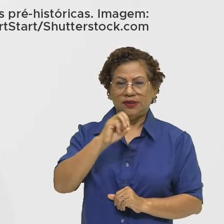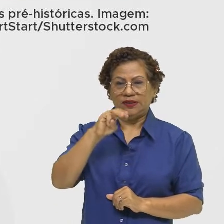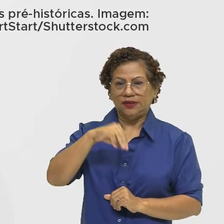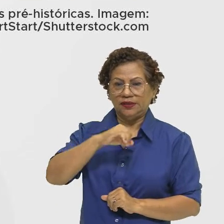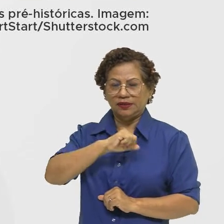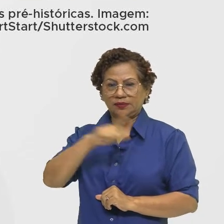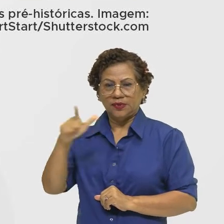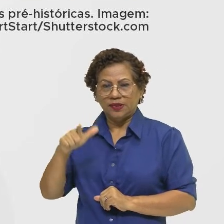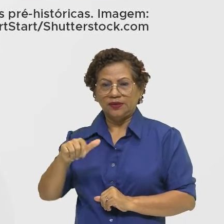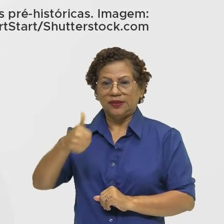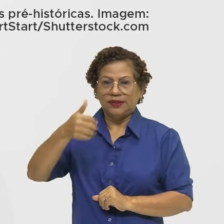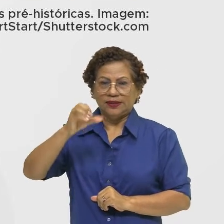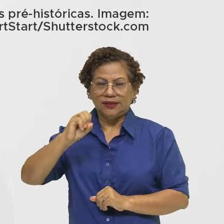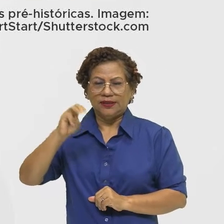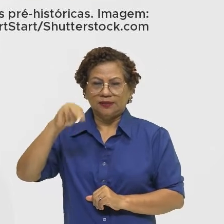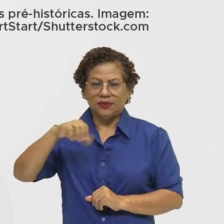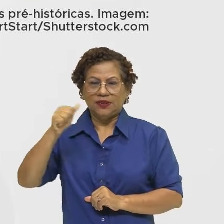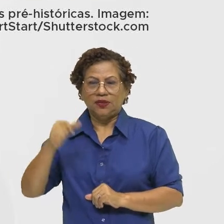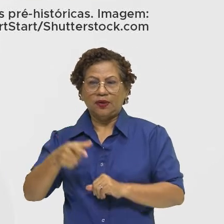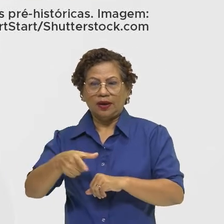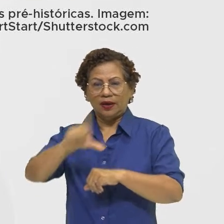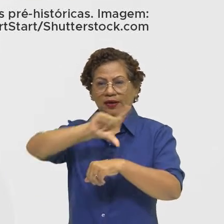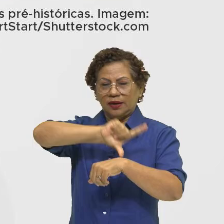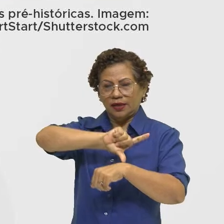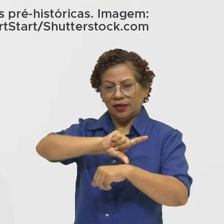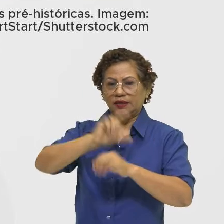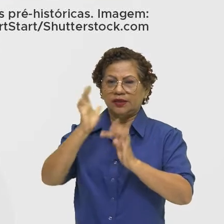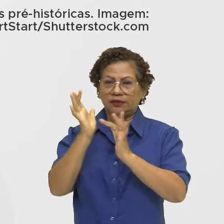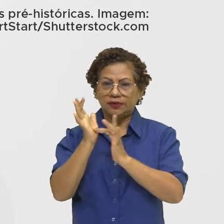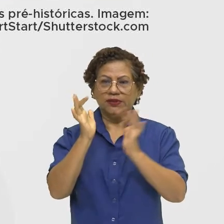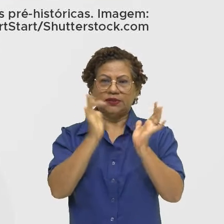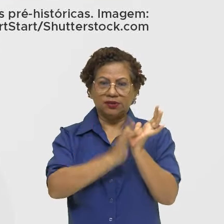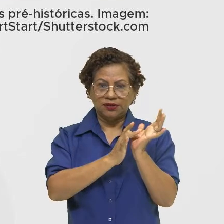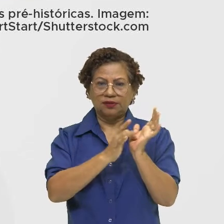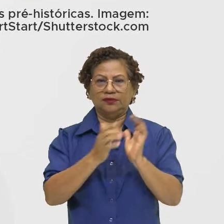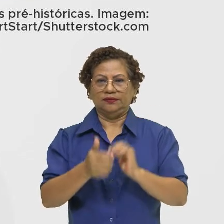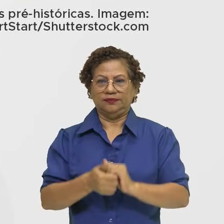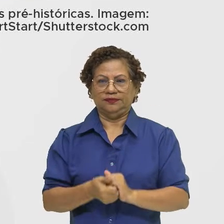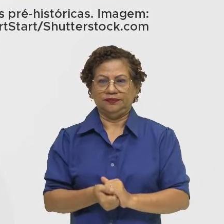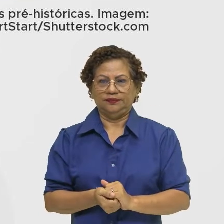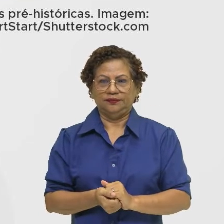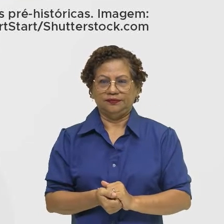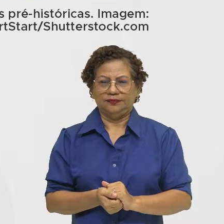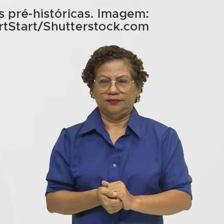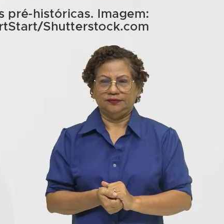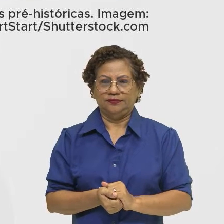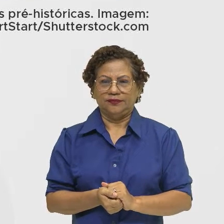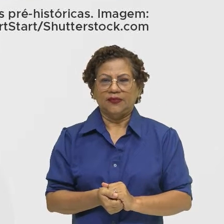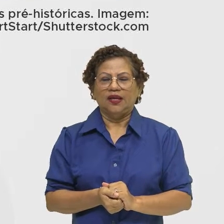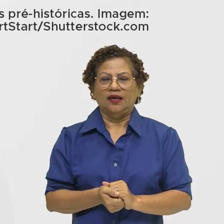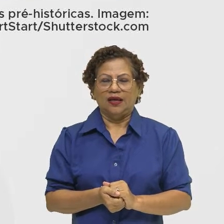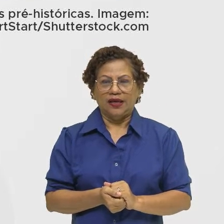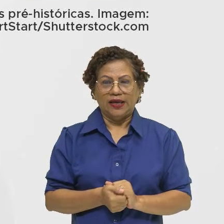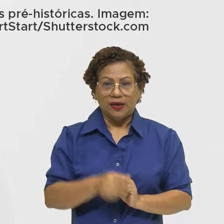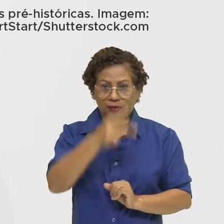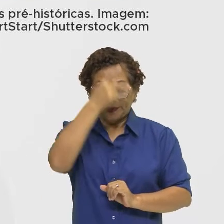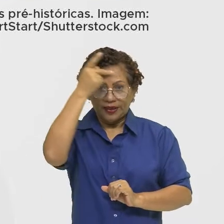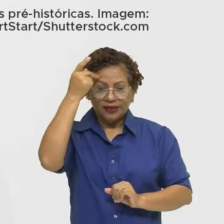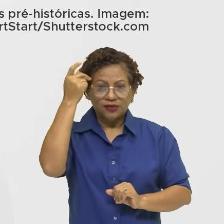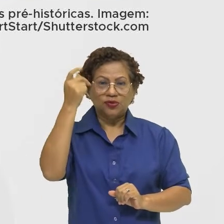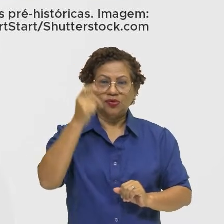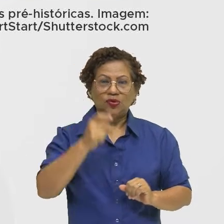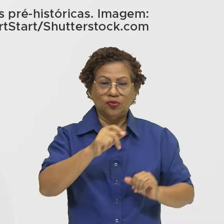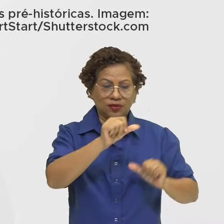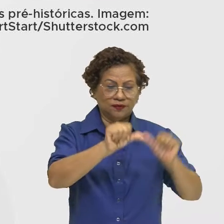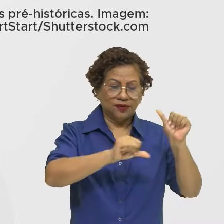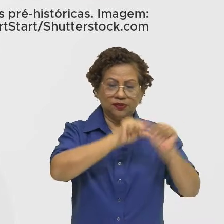10.000 a.C., olha aí o período, 30.000 a 10.000 a.C., eram nômades, deslocavam-se de um lugar